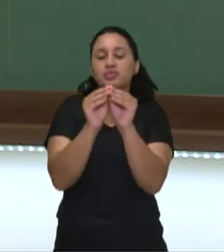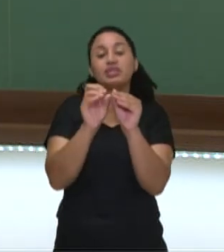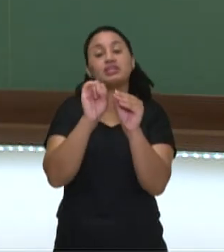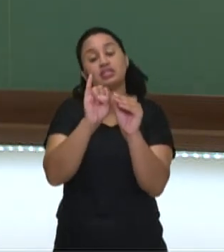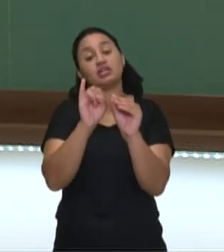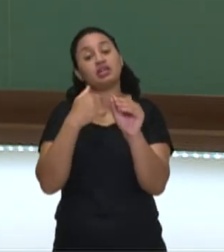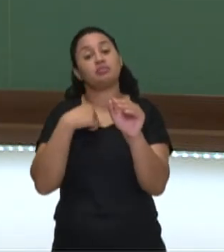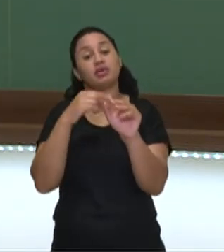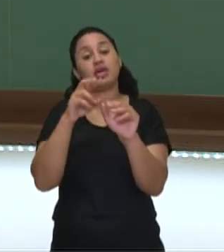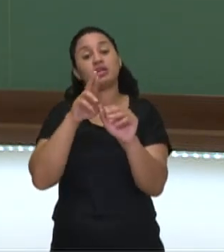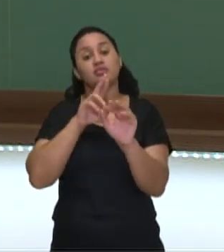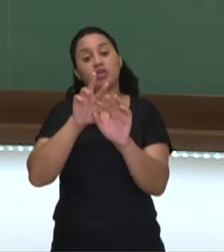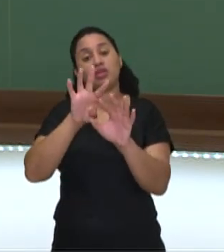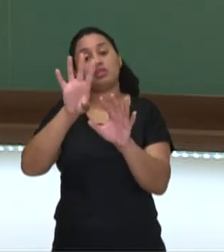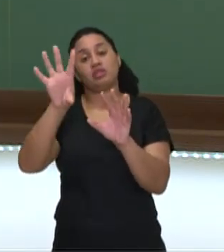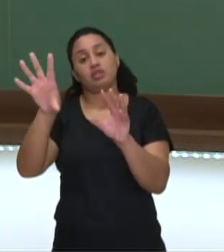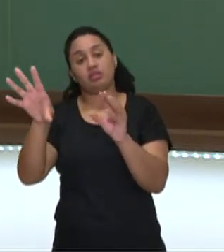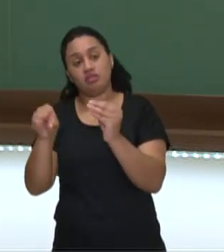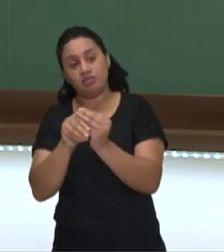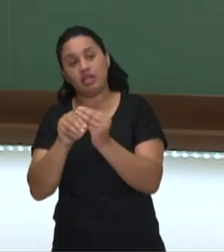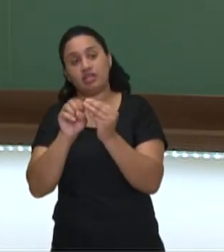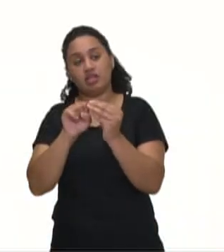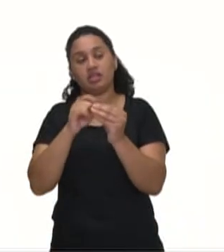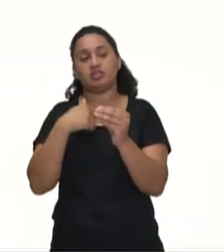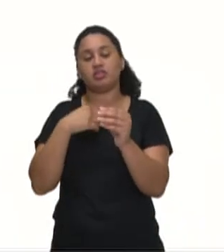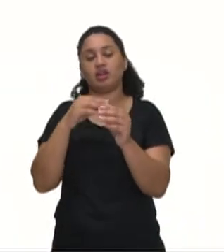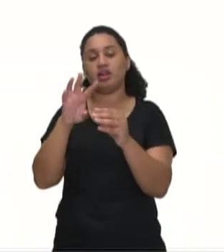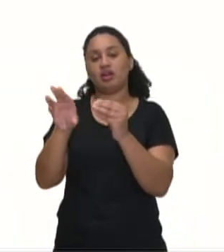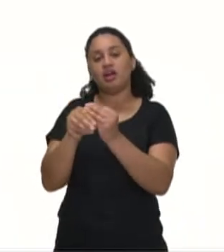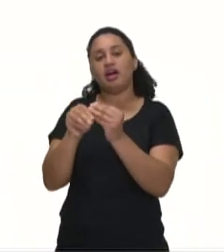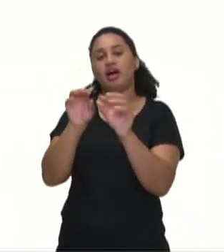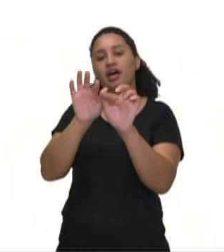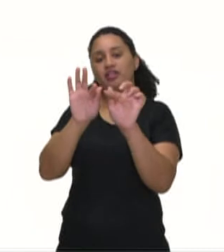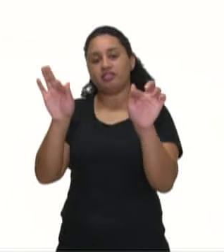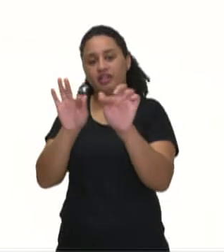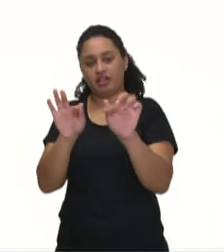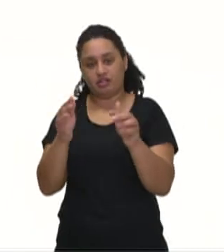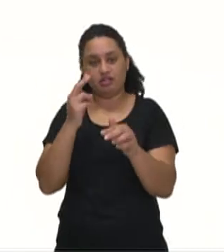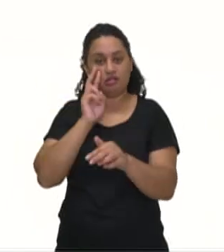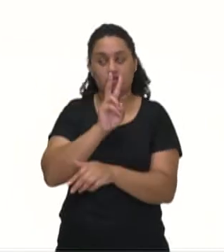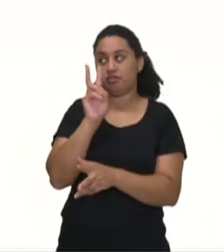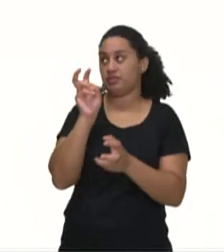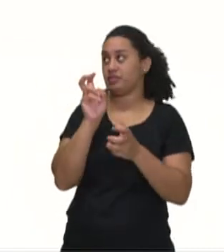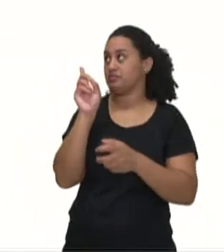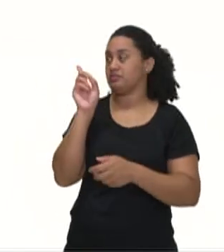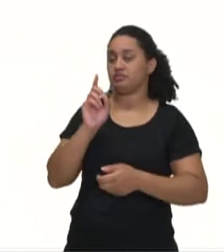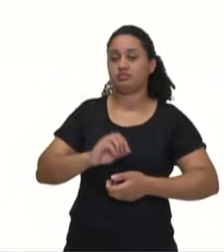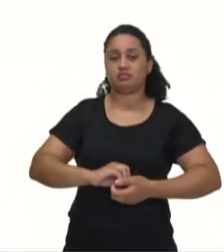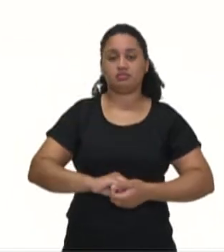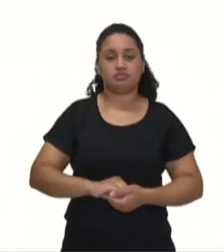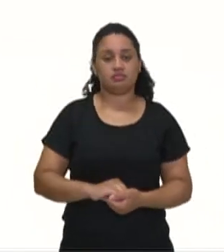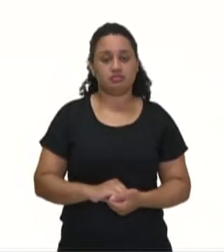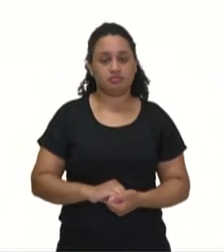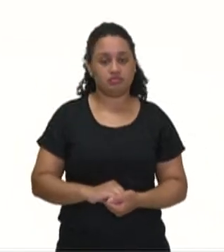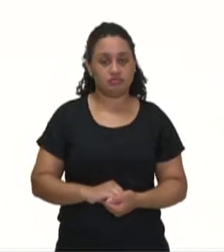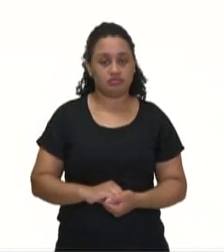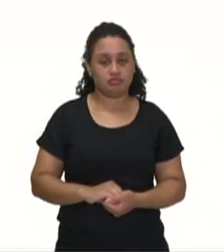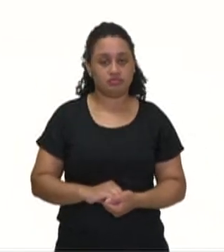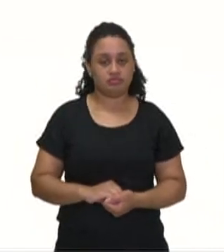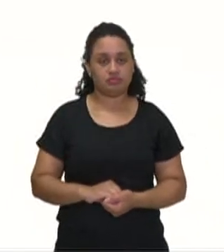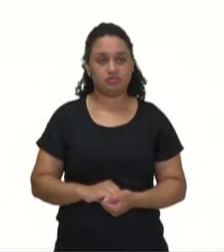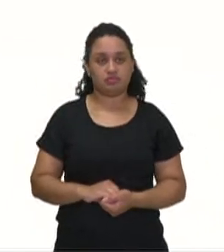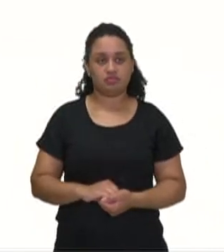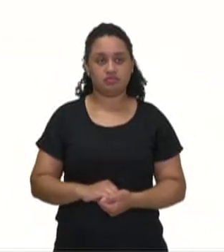resposta completa, é só você repetir o resto da frase, que é o que eu tenho aqui. Ó, is the man cooking? Yes, he